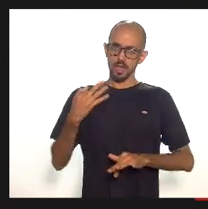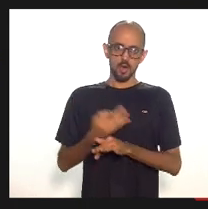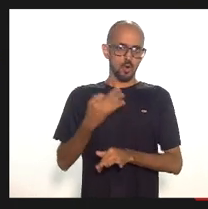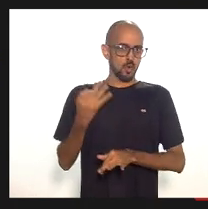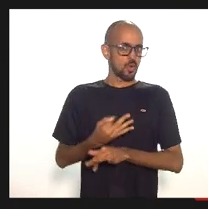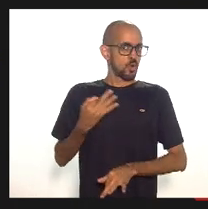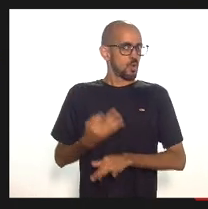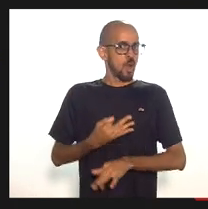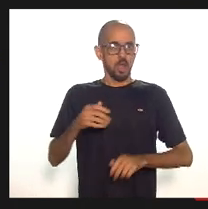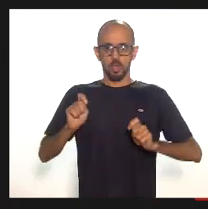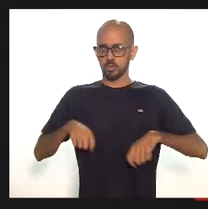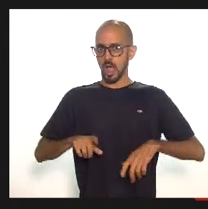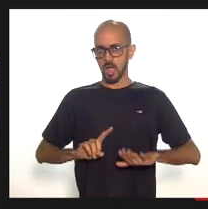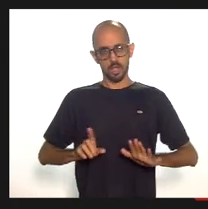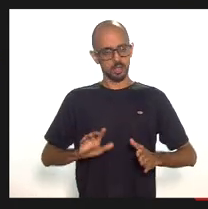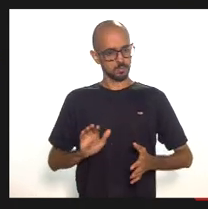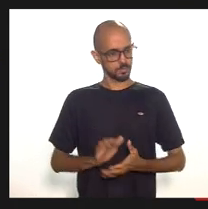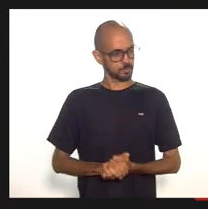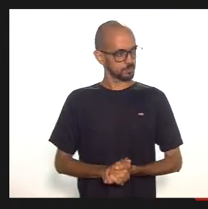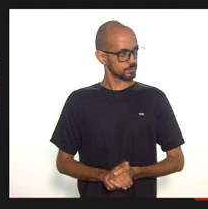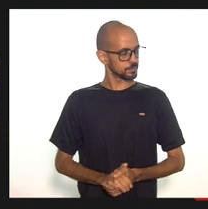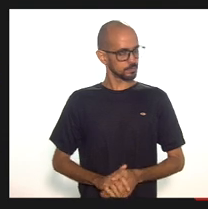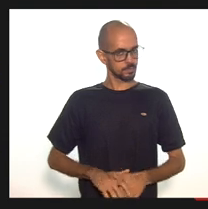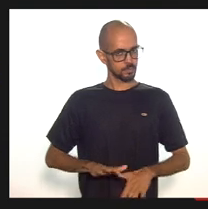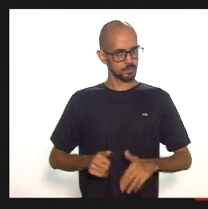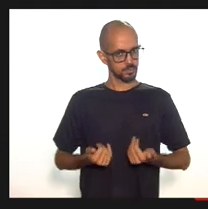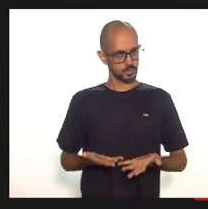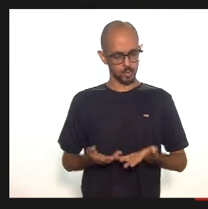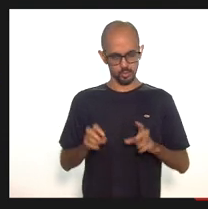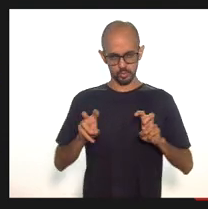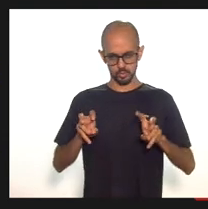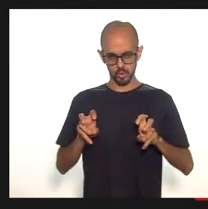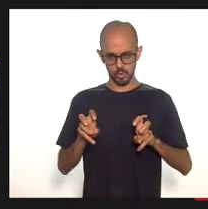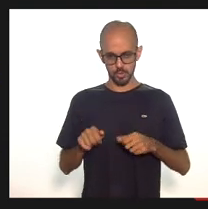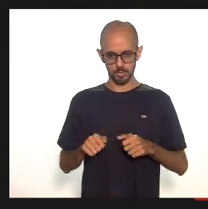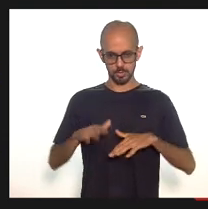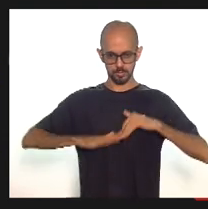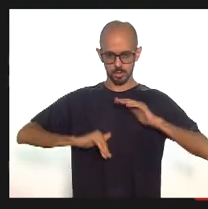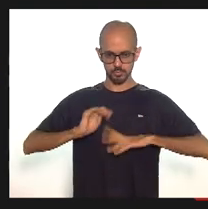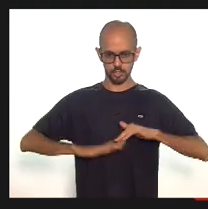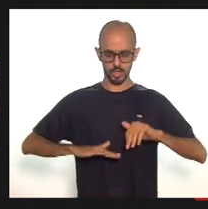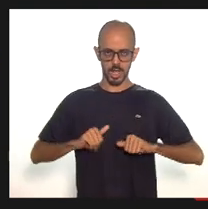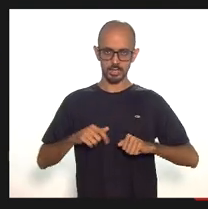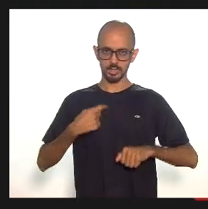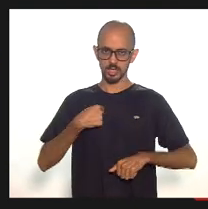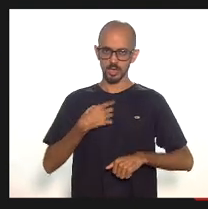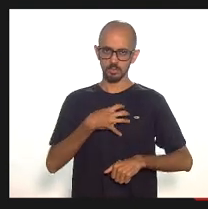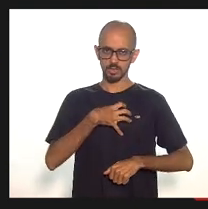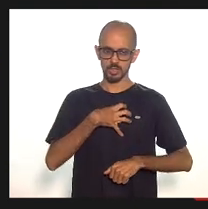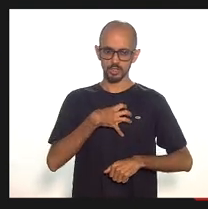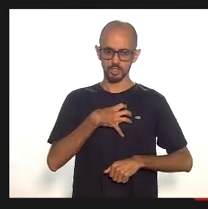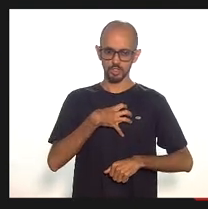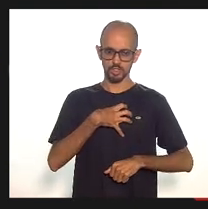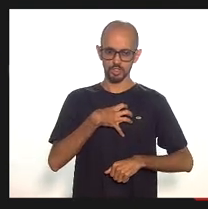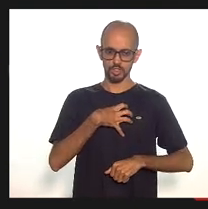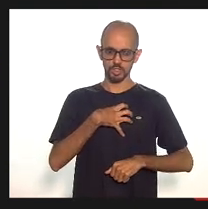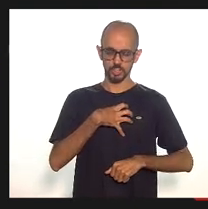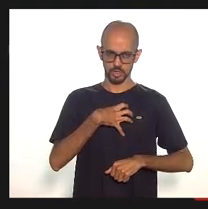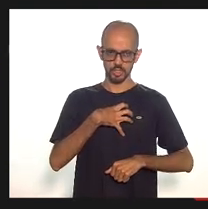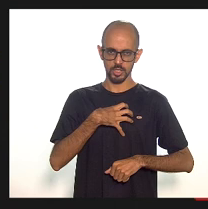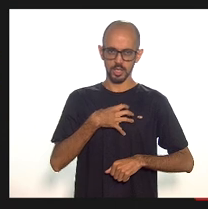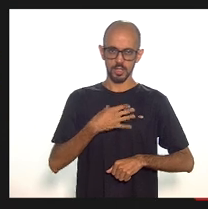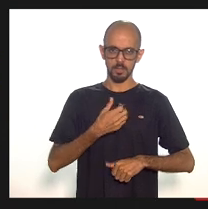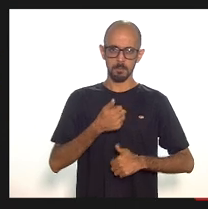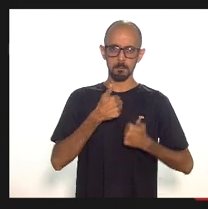sobrecarregados do que já estão. E com relação a esses profissionais, eu me senti contemplado pela deputada